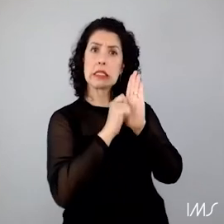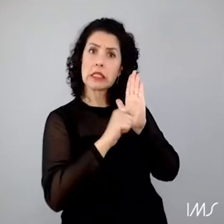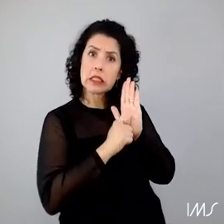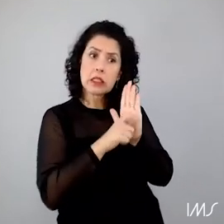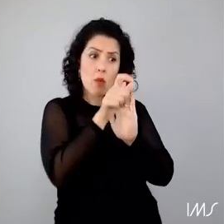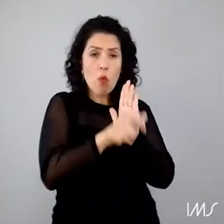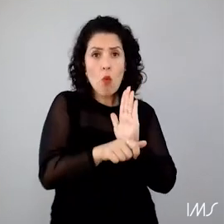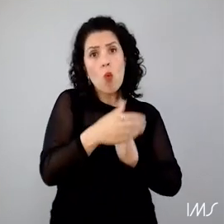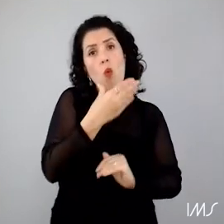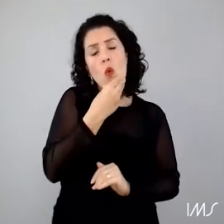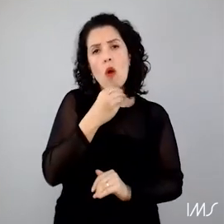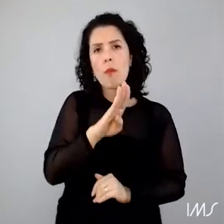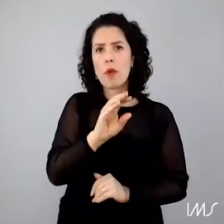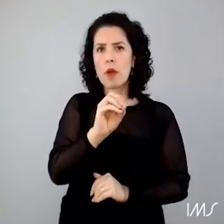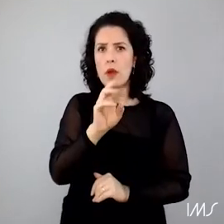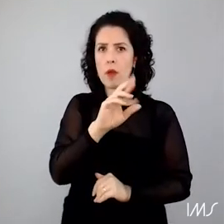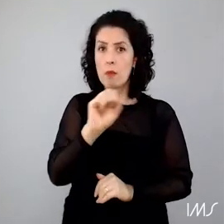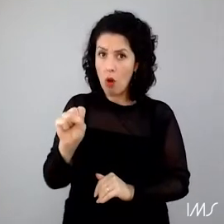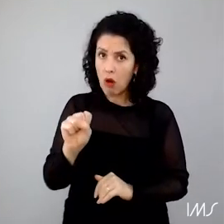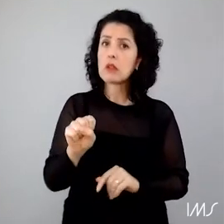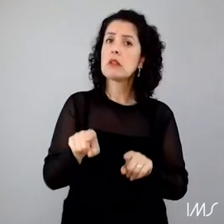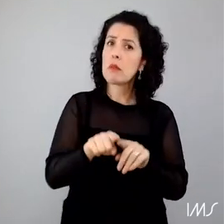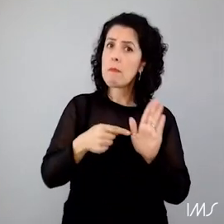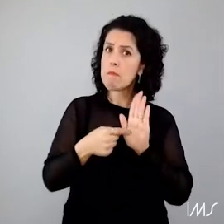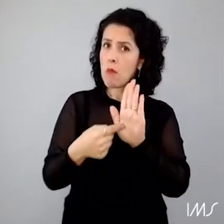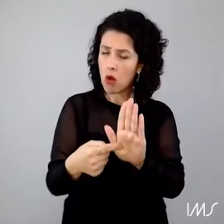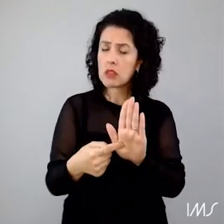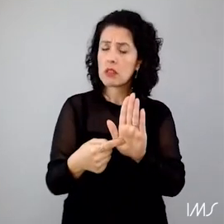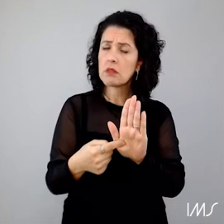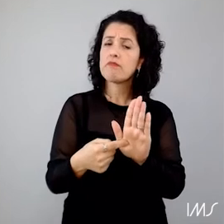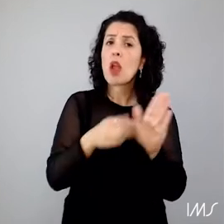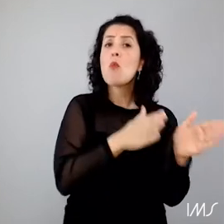por Boris, né, nesse período. Por outro lado,